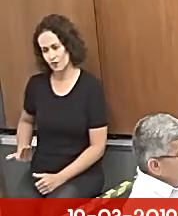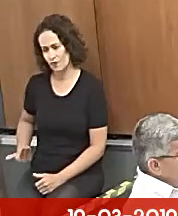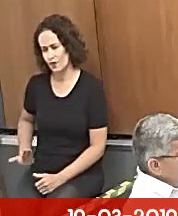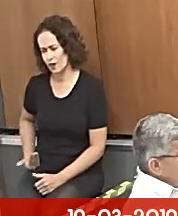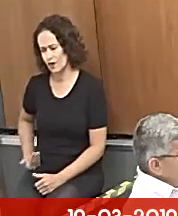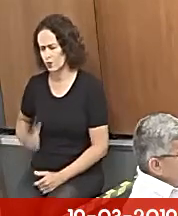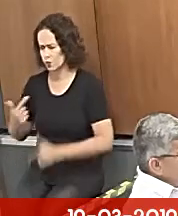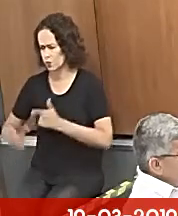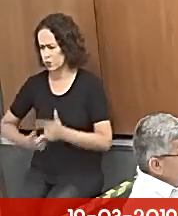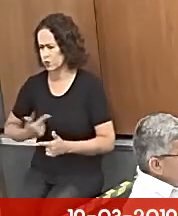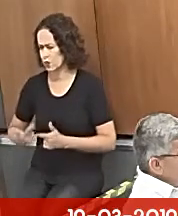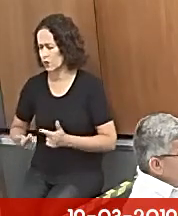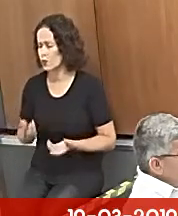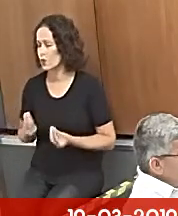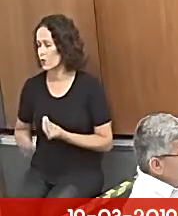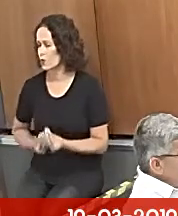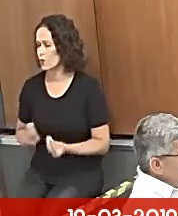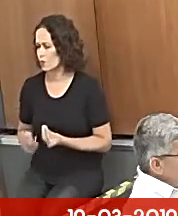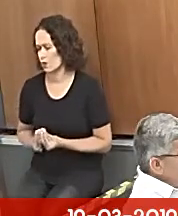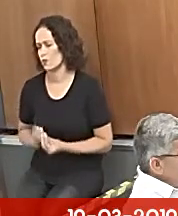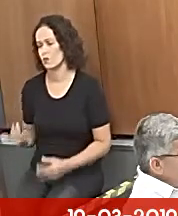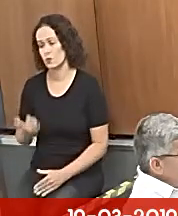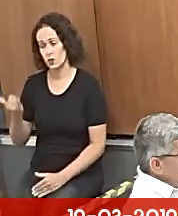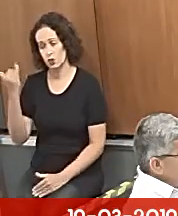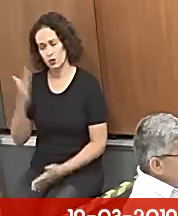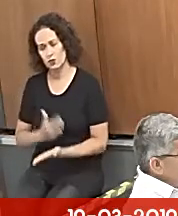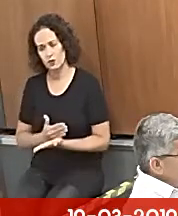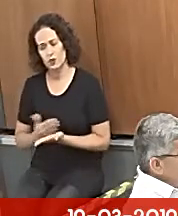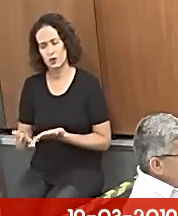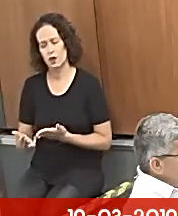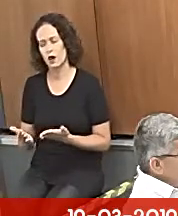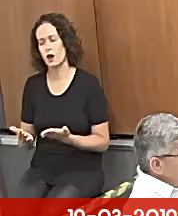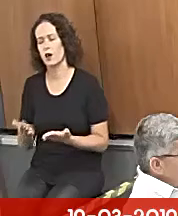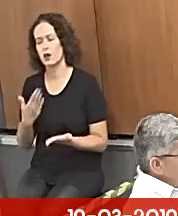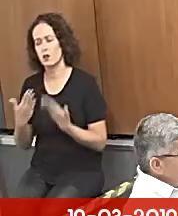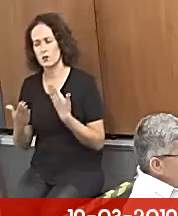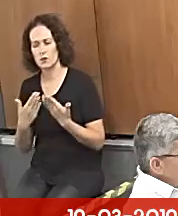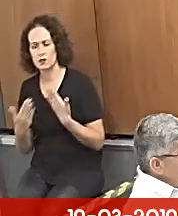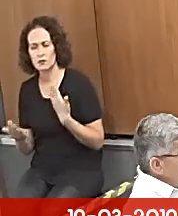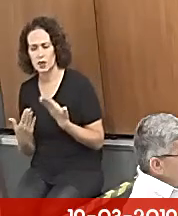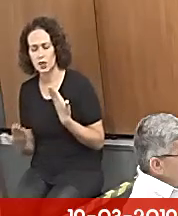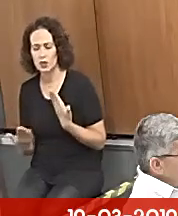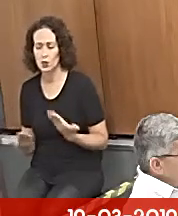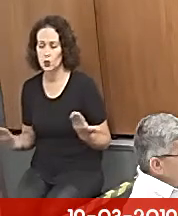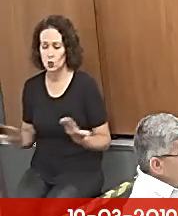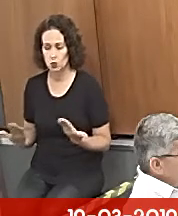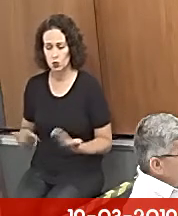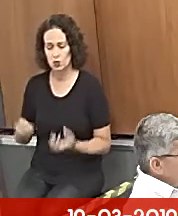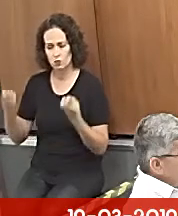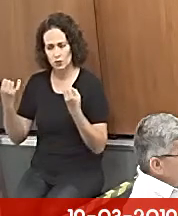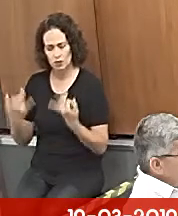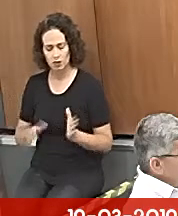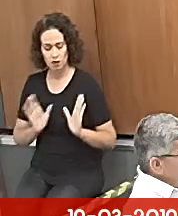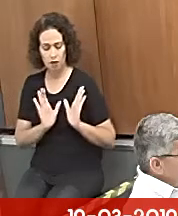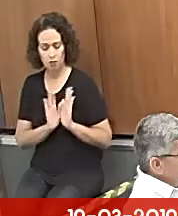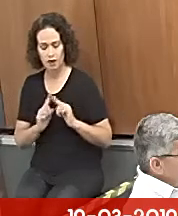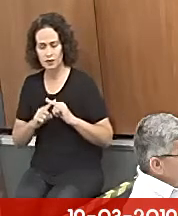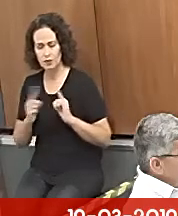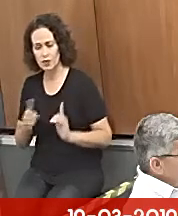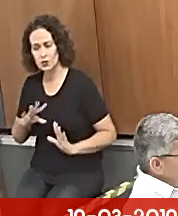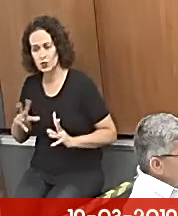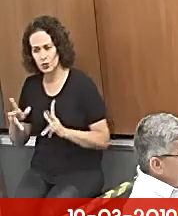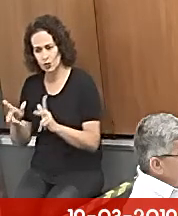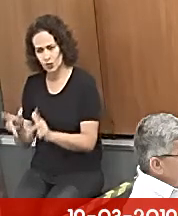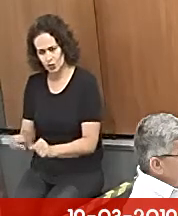que isso é muito importante pra gente iniciar um diálogo e aqui falando não exclusivamente da apae mas eu acho que todas as representações que aqui